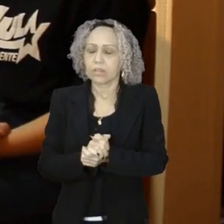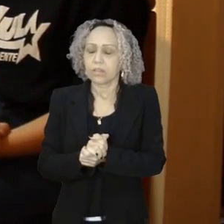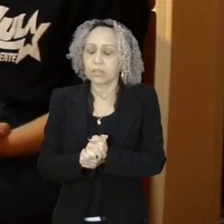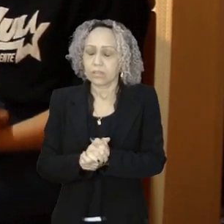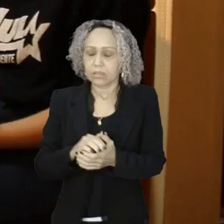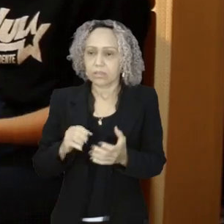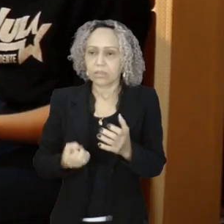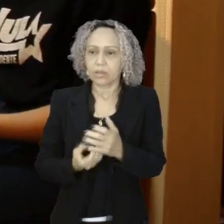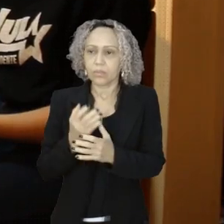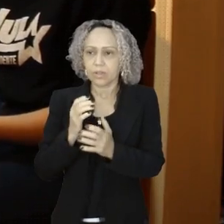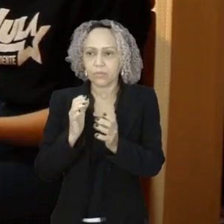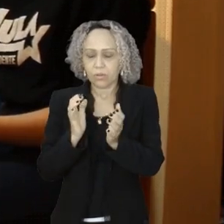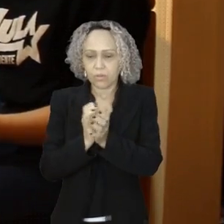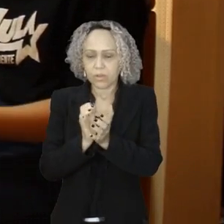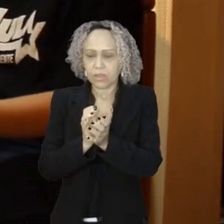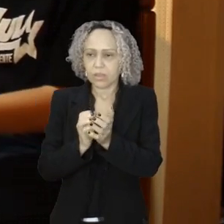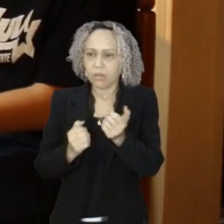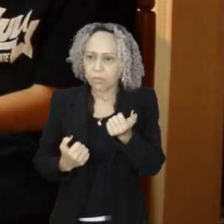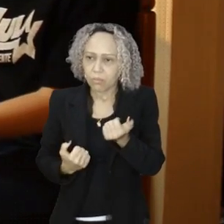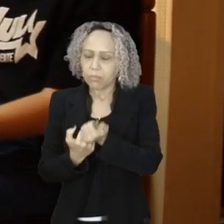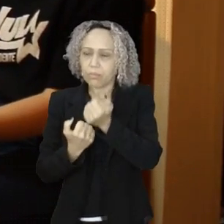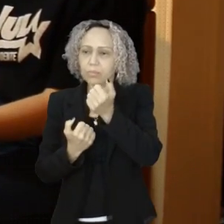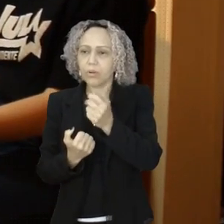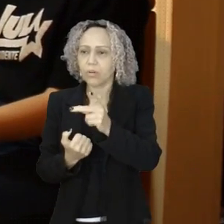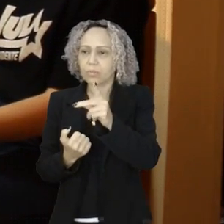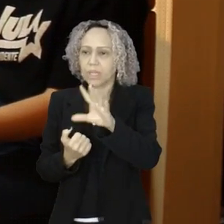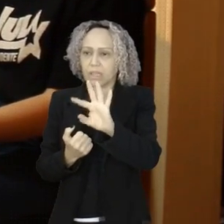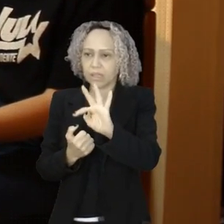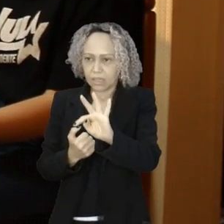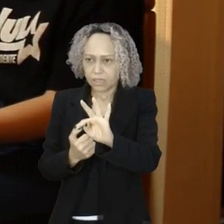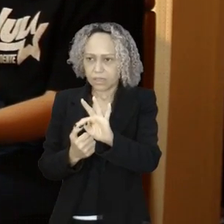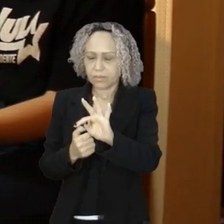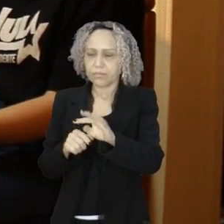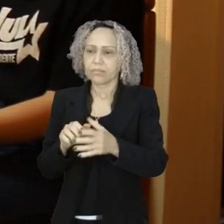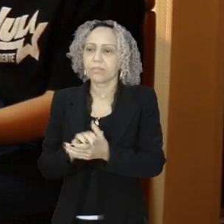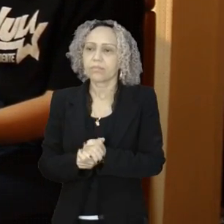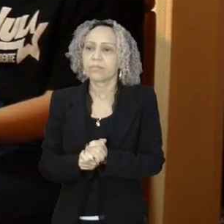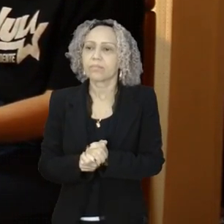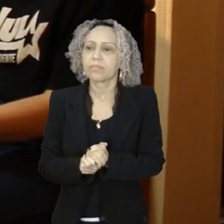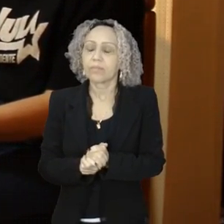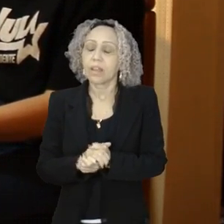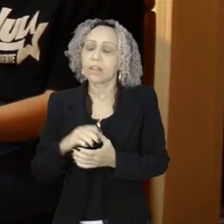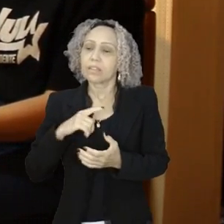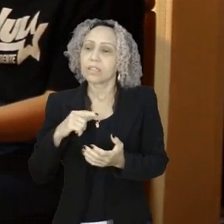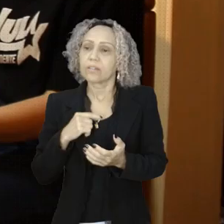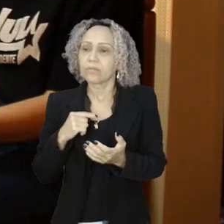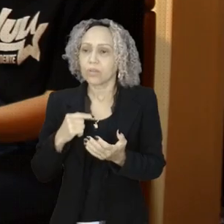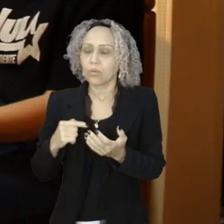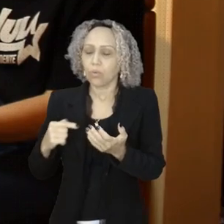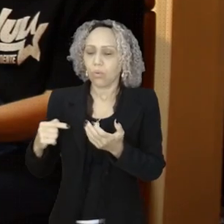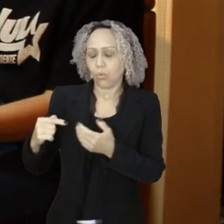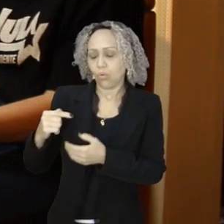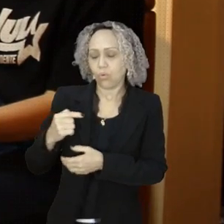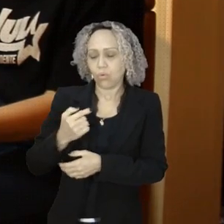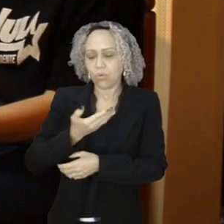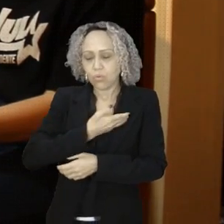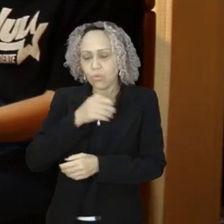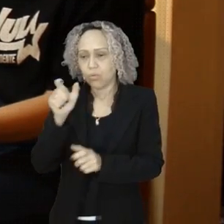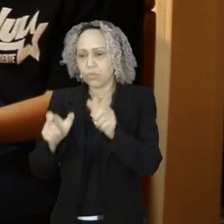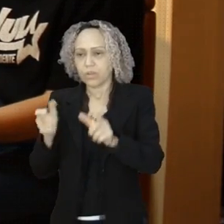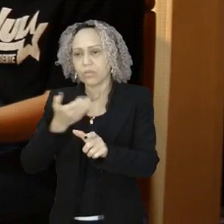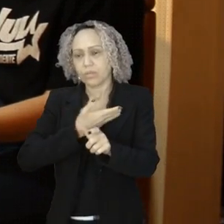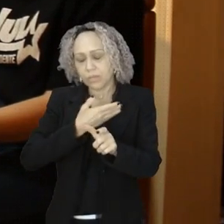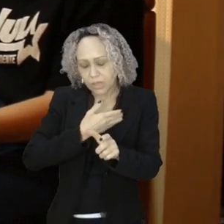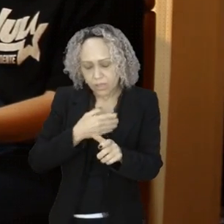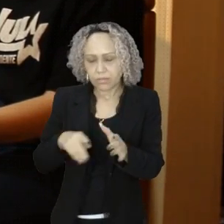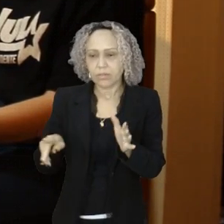em 78, da qual eu faço parte, né, tantos outros companheiros, me lembro, de outras categorias, inclusive da